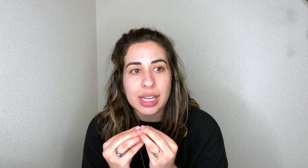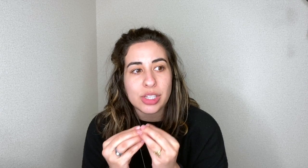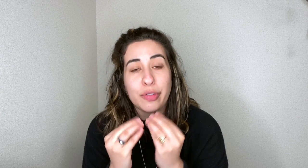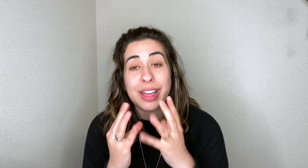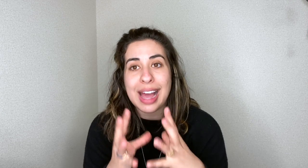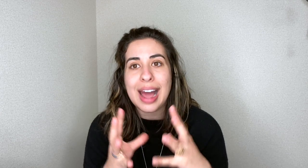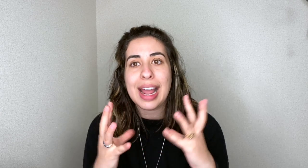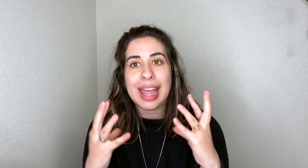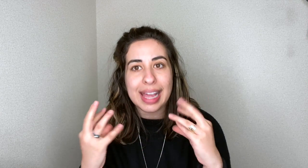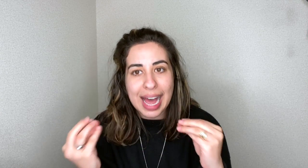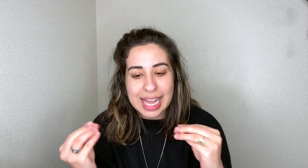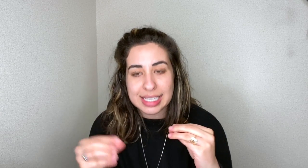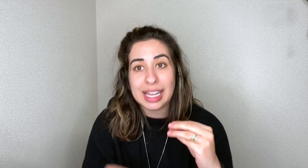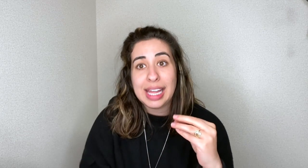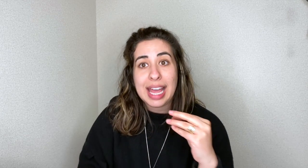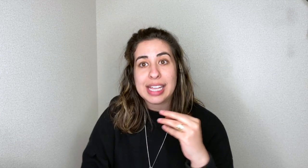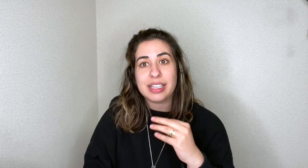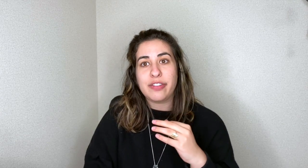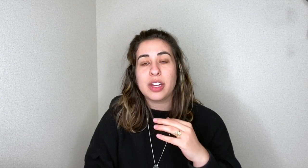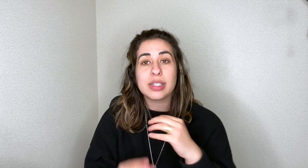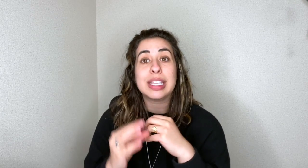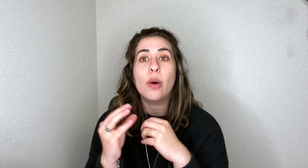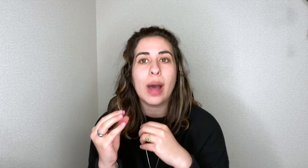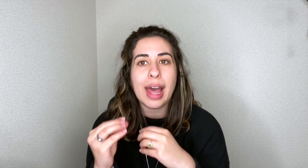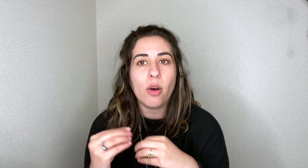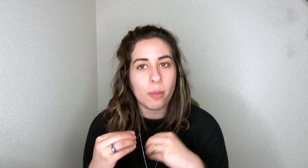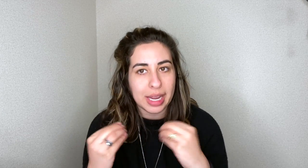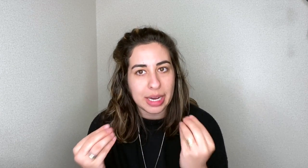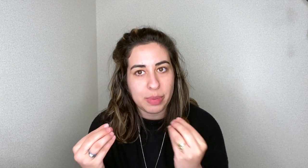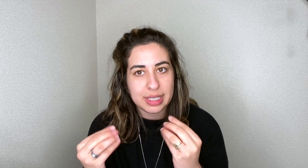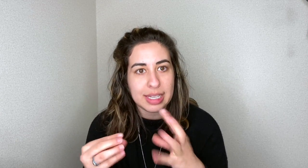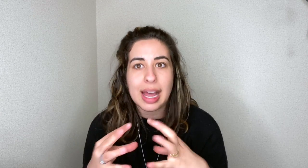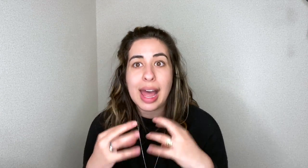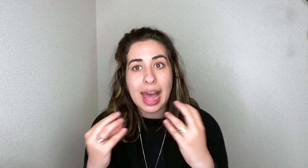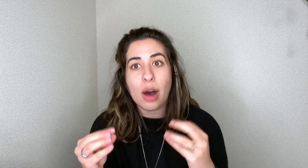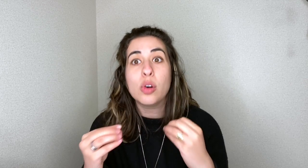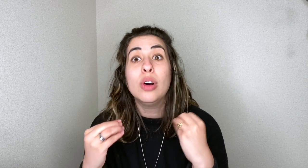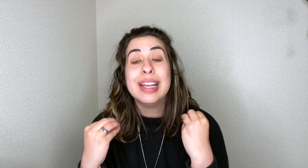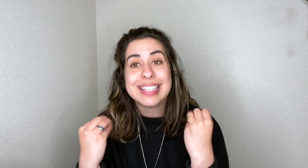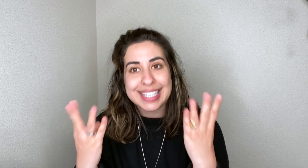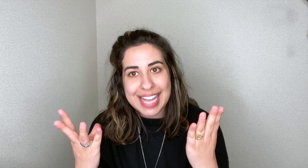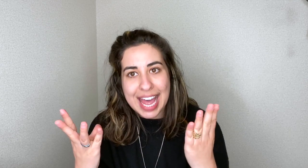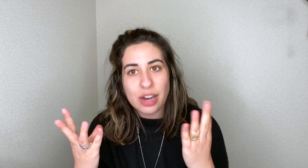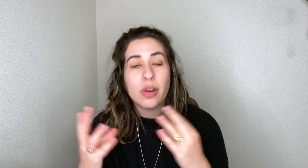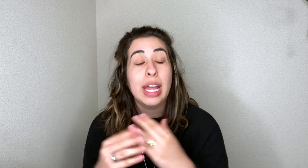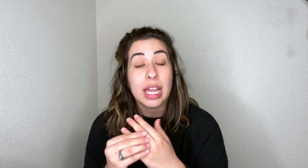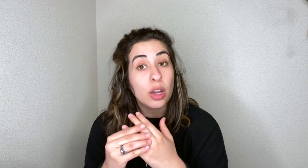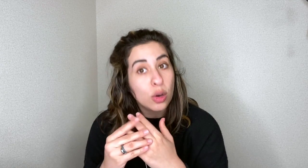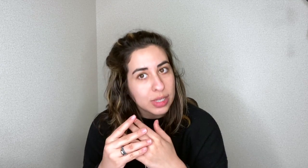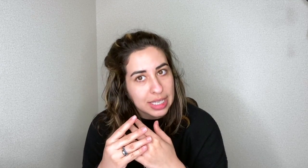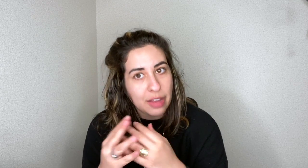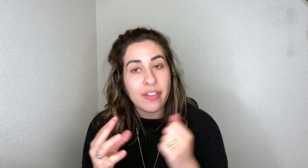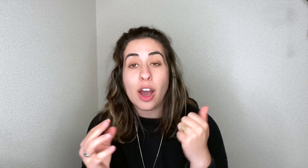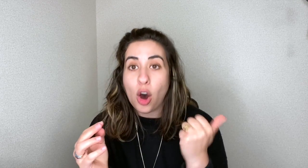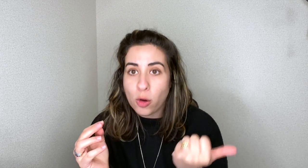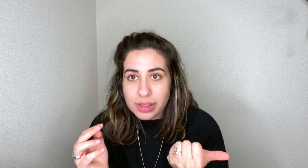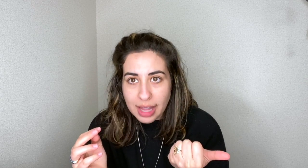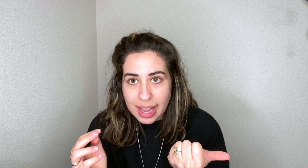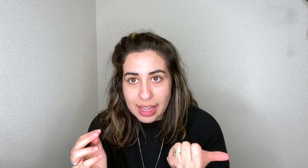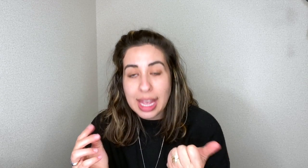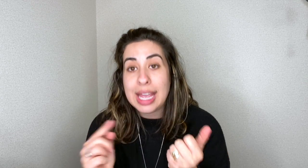muito importante ficar em casa. Esse vírus não é uma gripezinha, é algo sério.